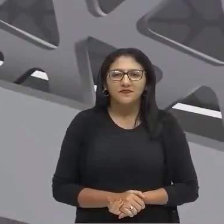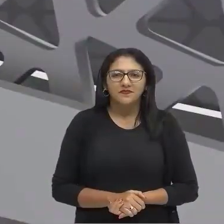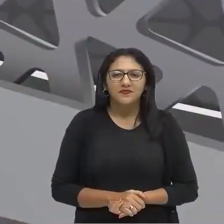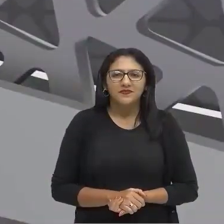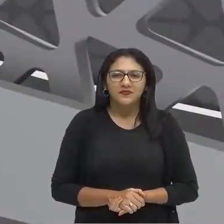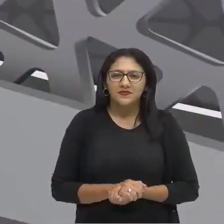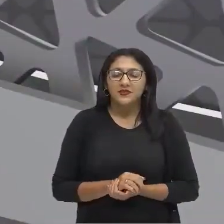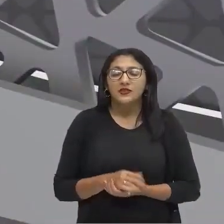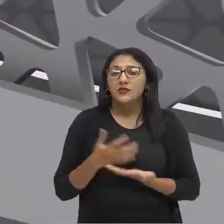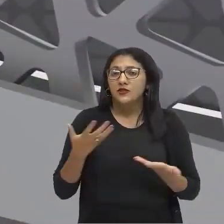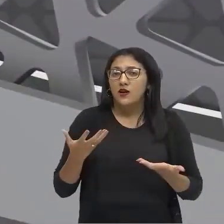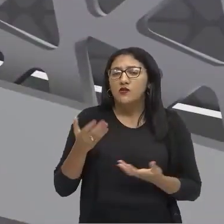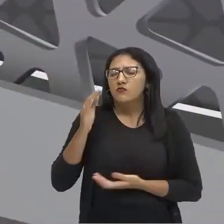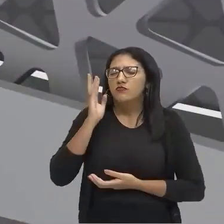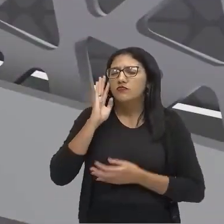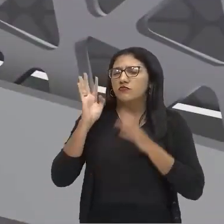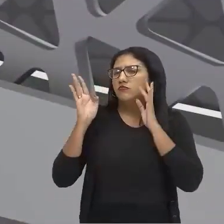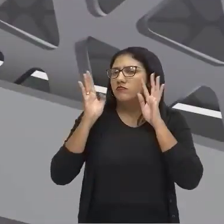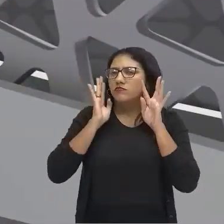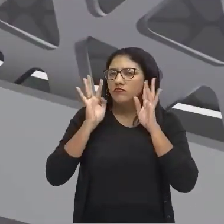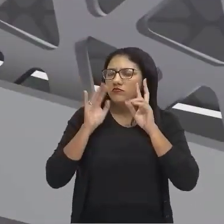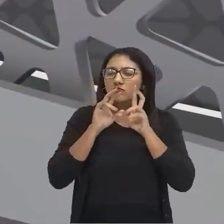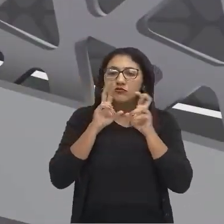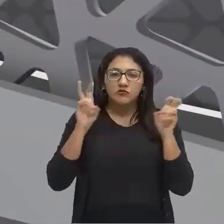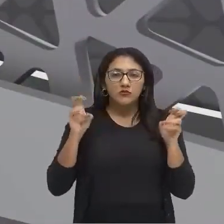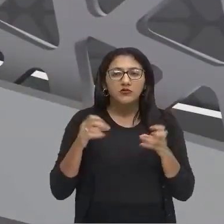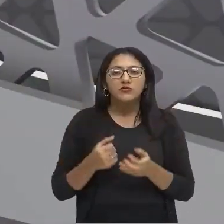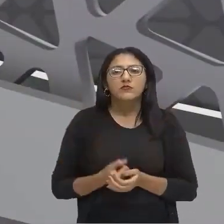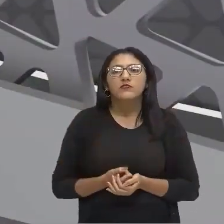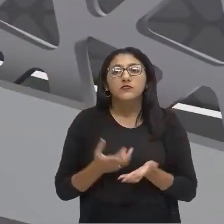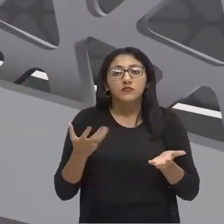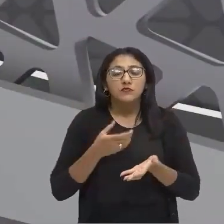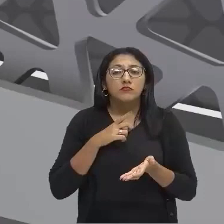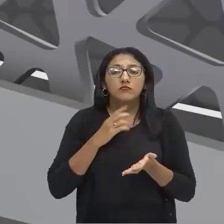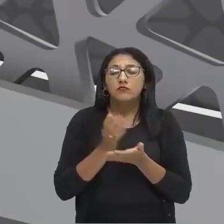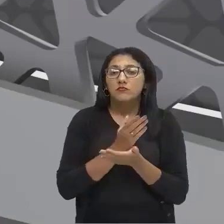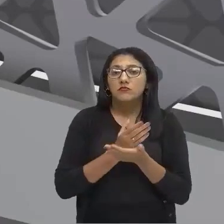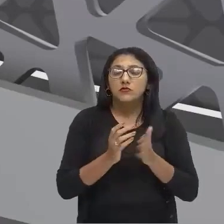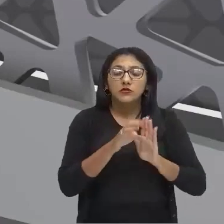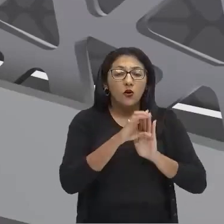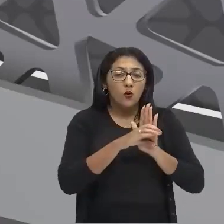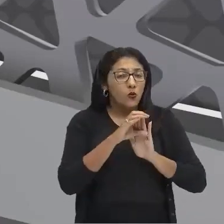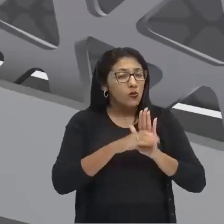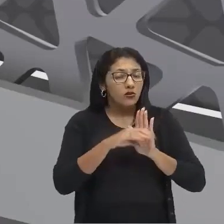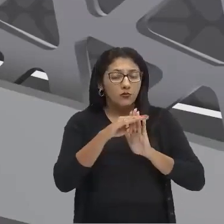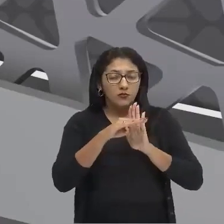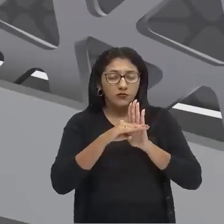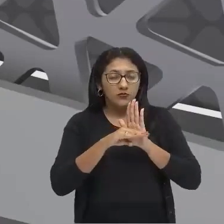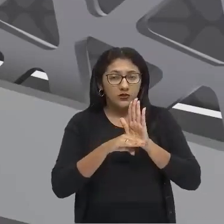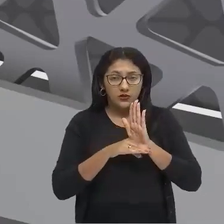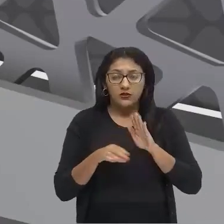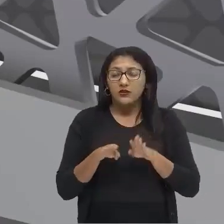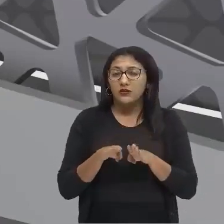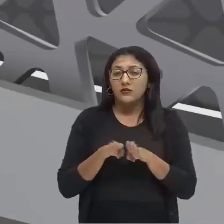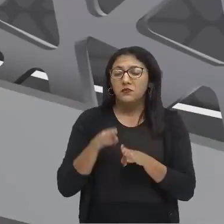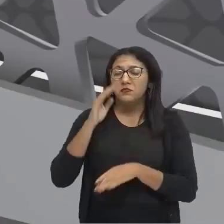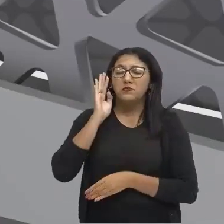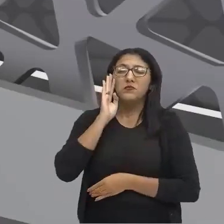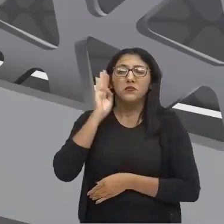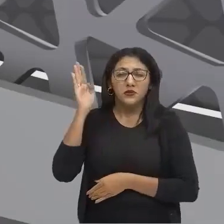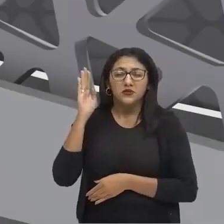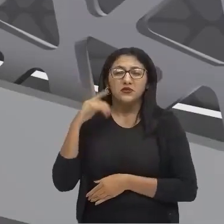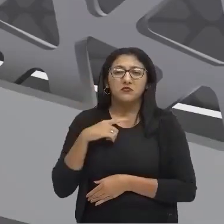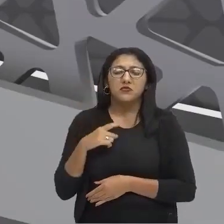Bom, então vamos lá, refletindo sobre o nosso tema, nós vamos trazer alguns conceitos agora e principalmente algo que está muito,